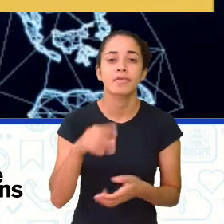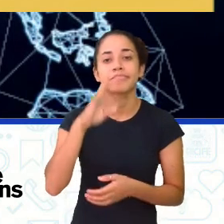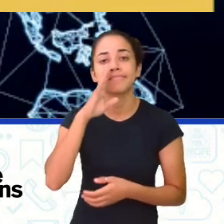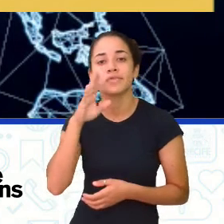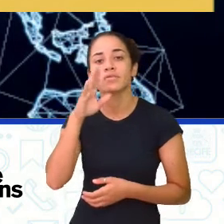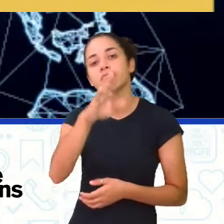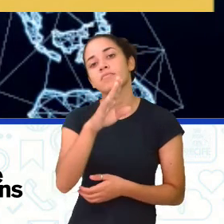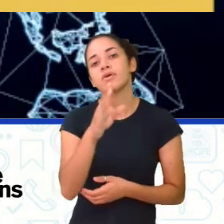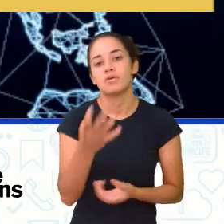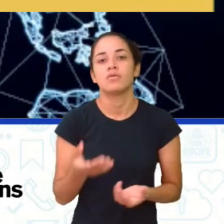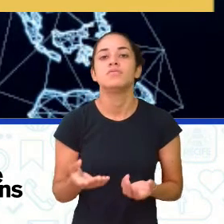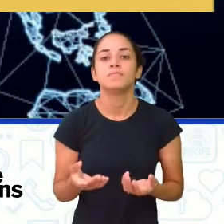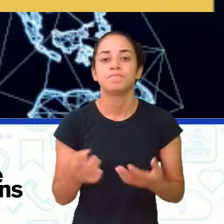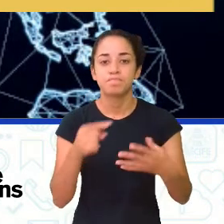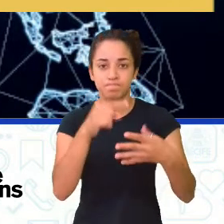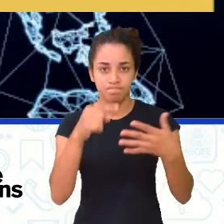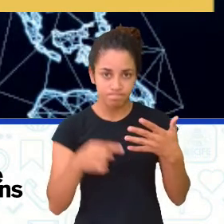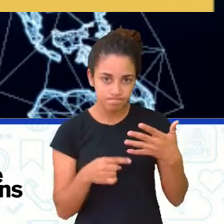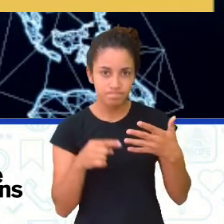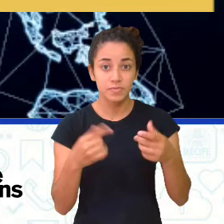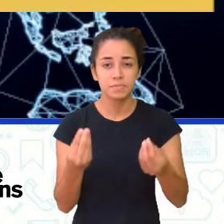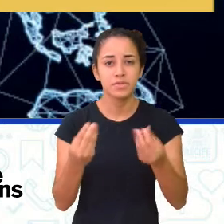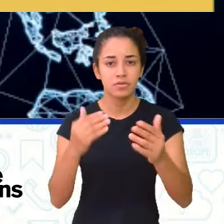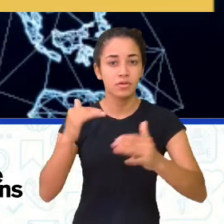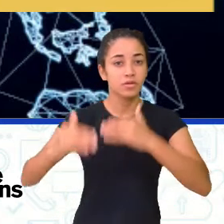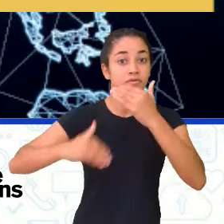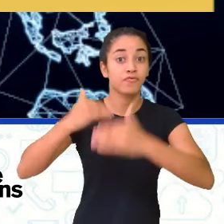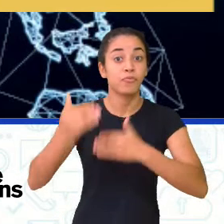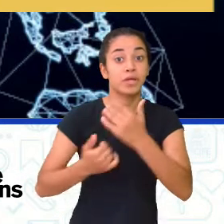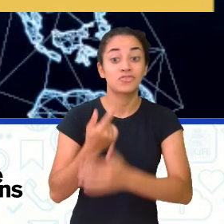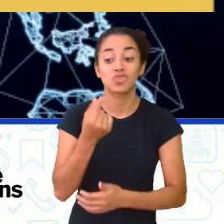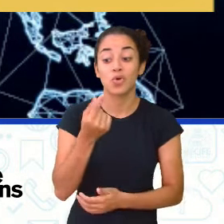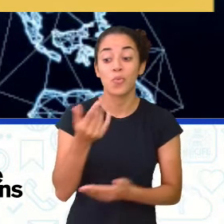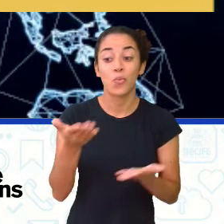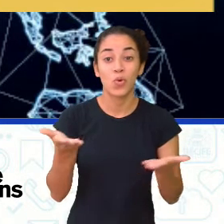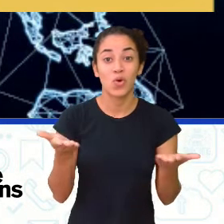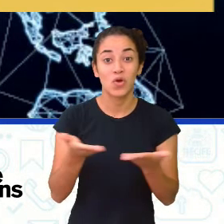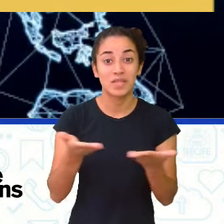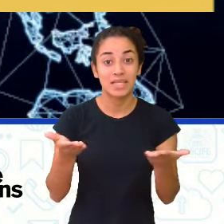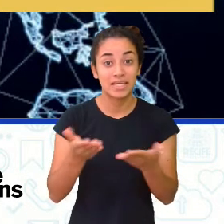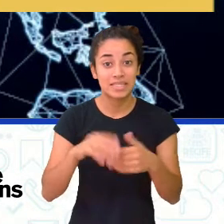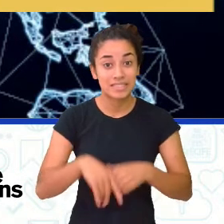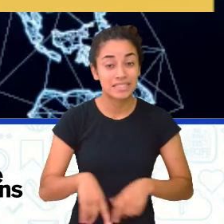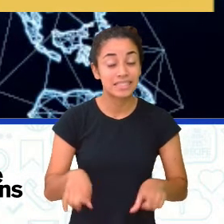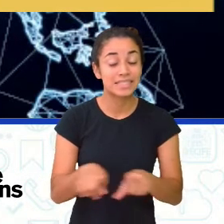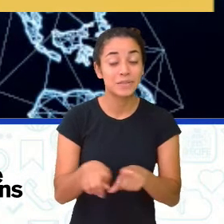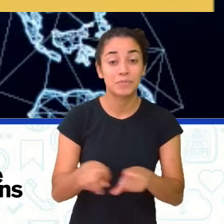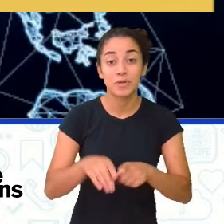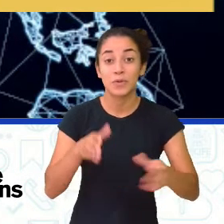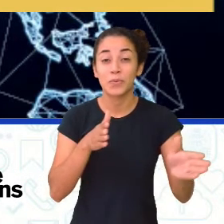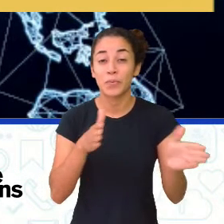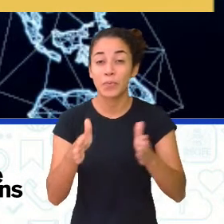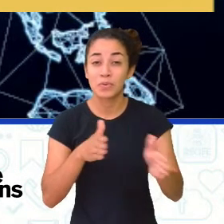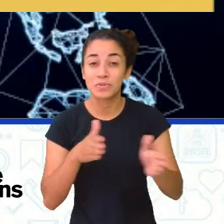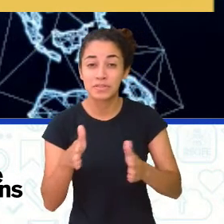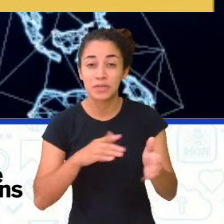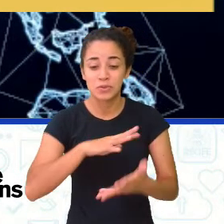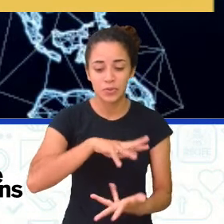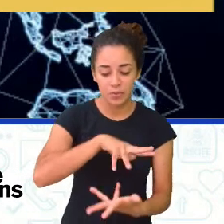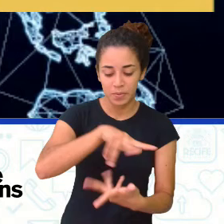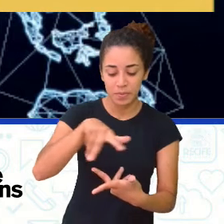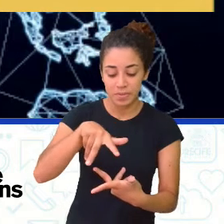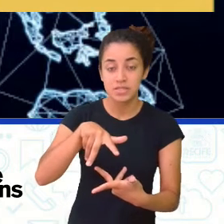principais fatores do desenvolvimento do capitalismo moderno e principalmente do processo da